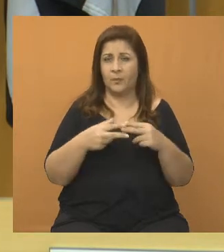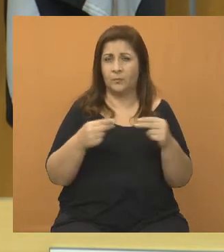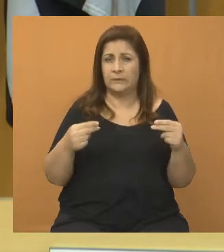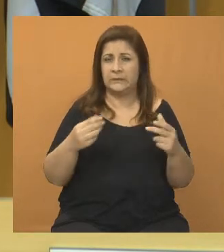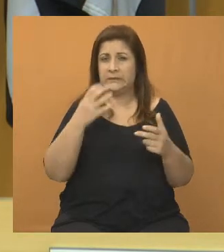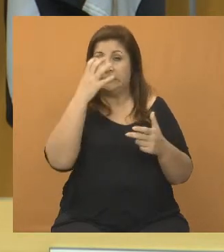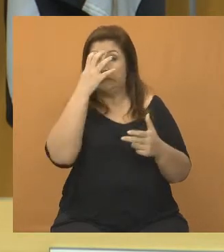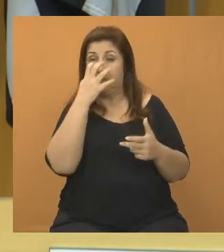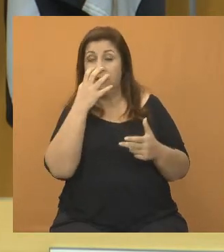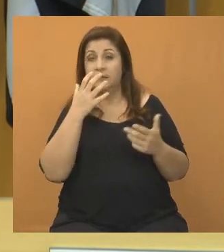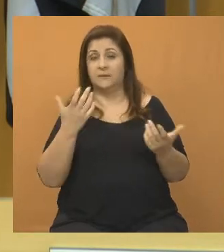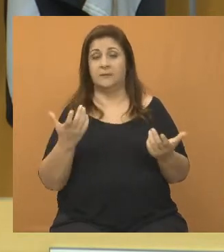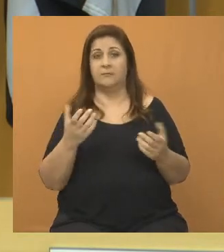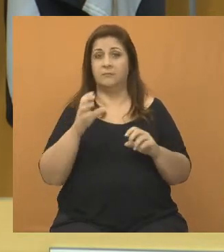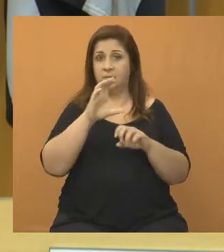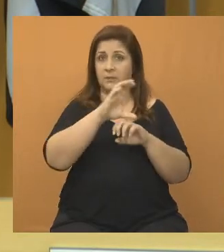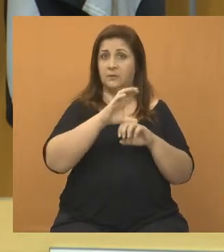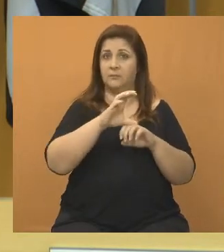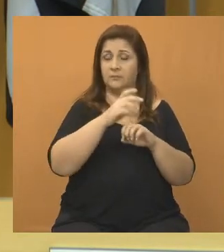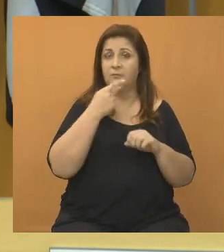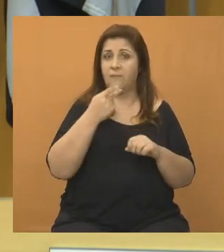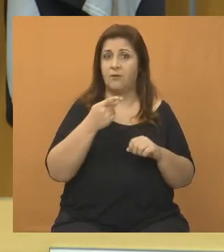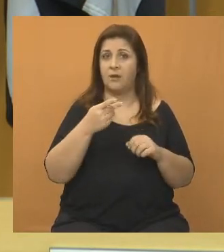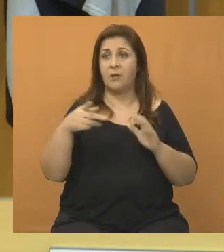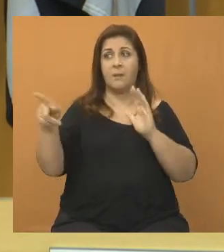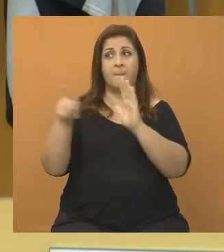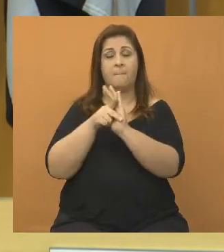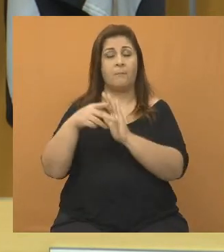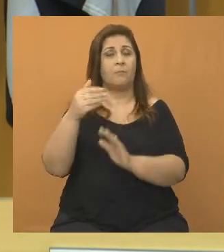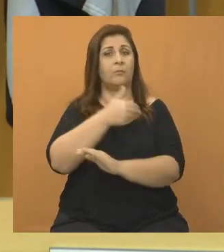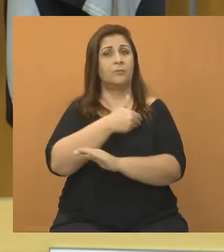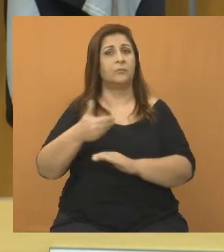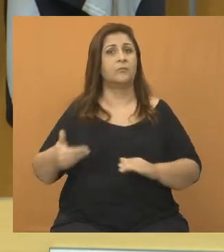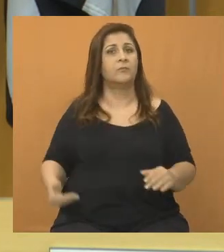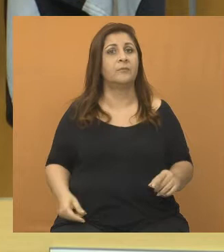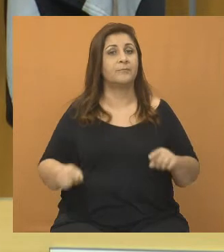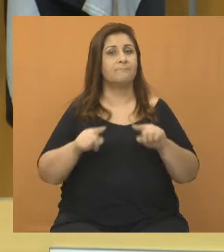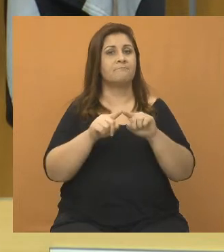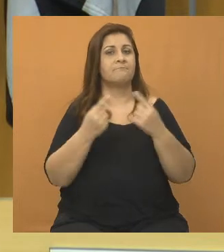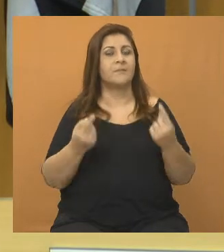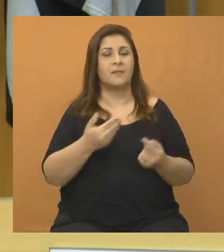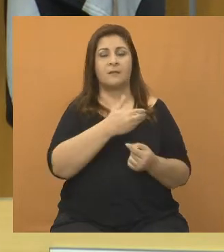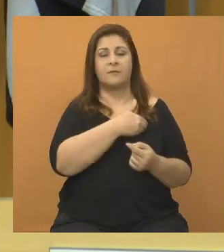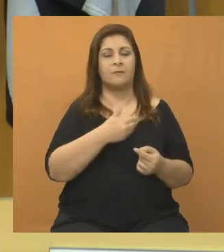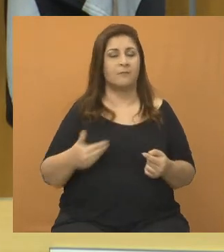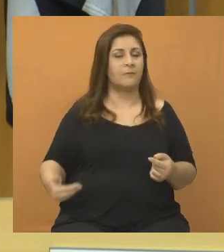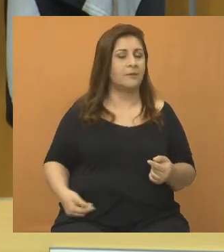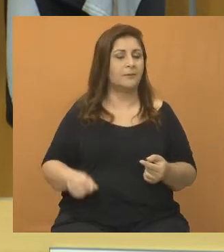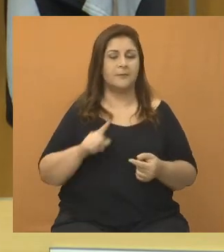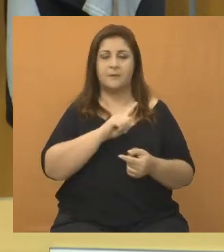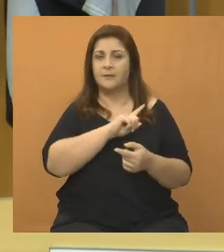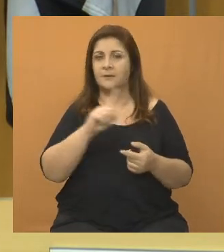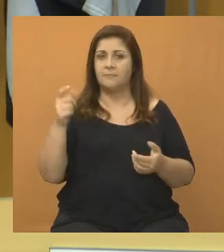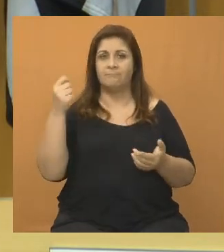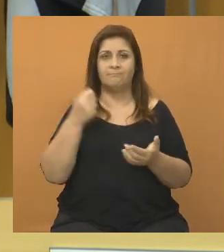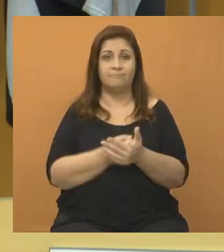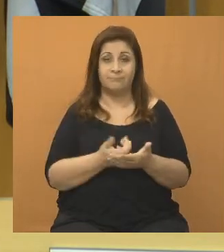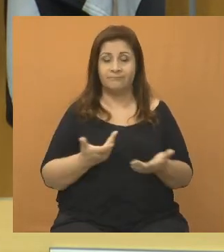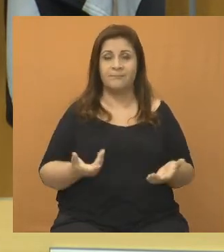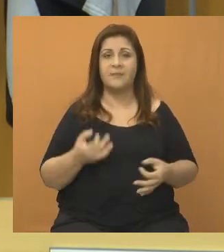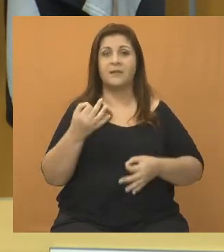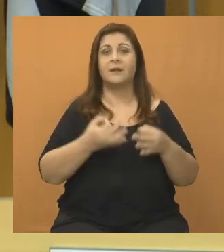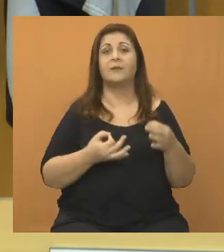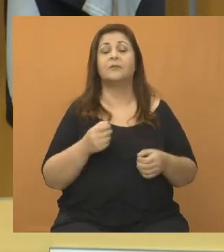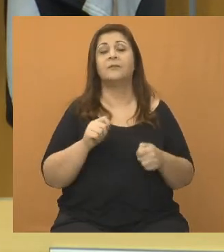pela Constituição, é dever do Estado e da União. E o Estado e a União negligenciam e a Justiça cobra